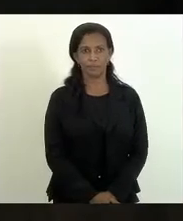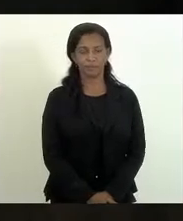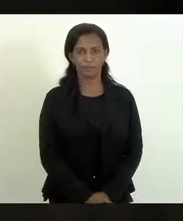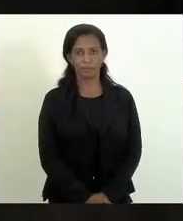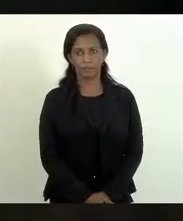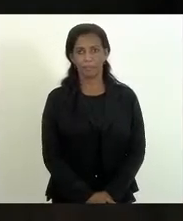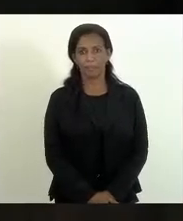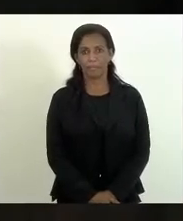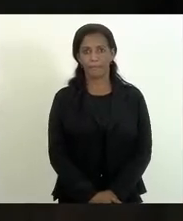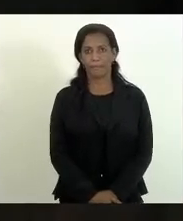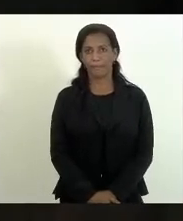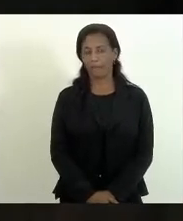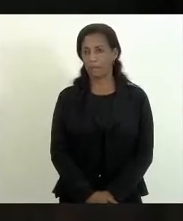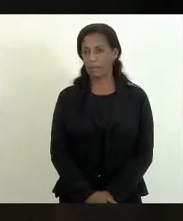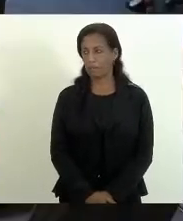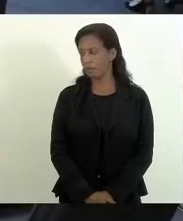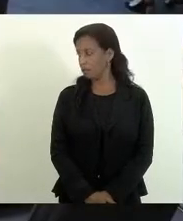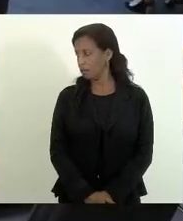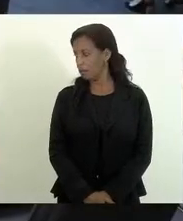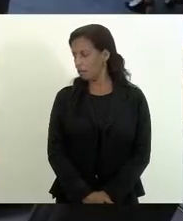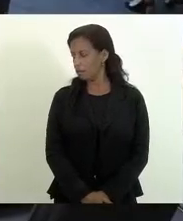Boa tarde a todas e todos.